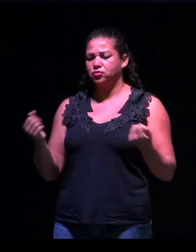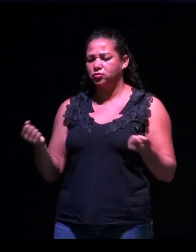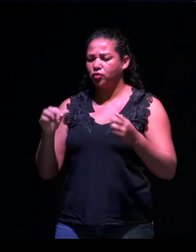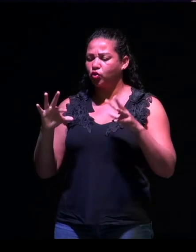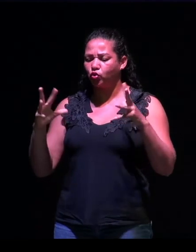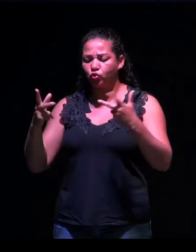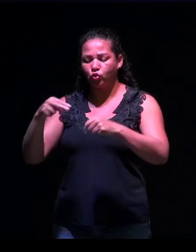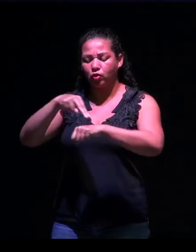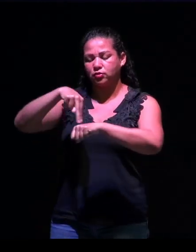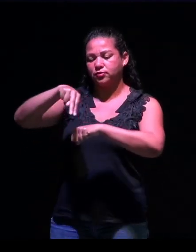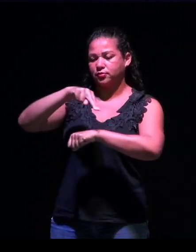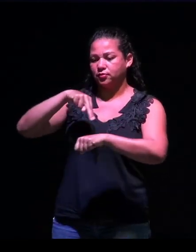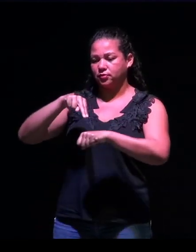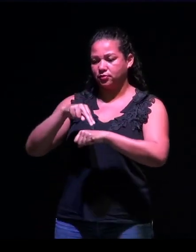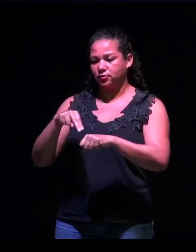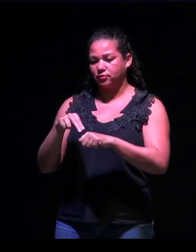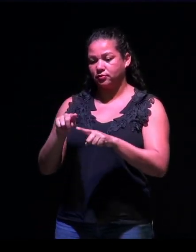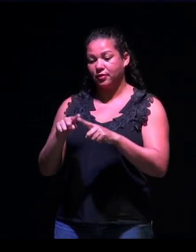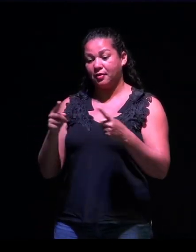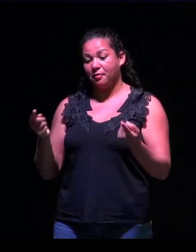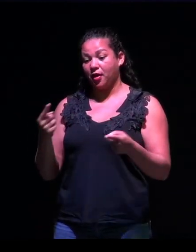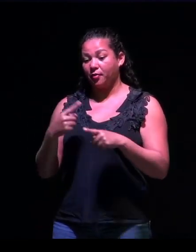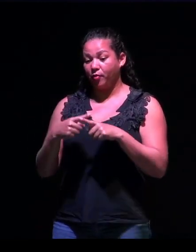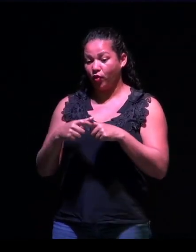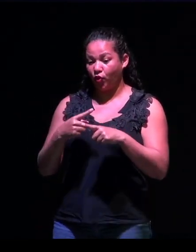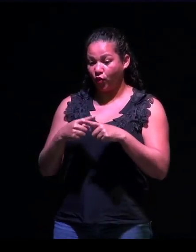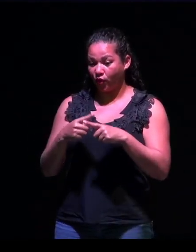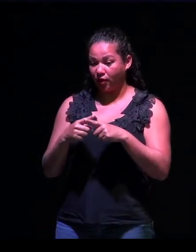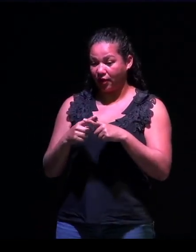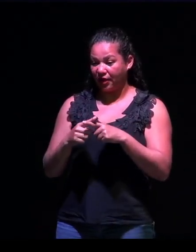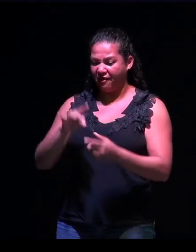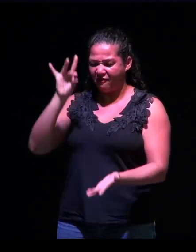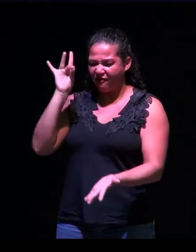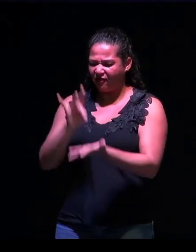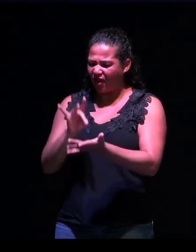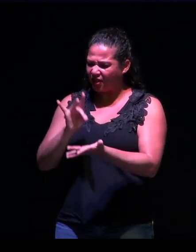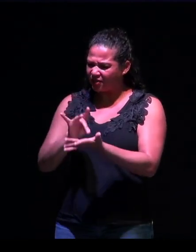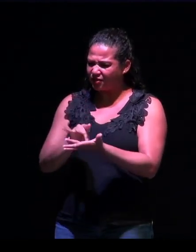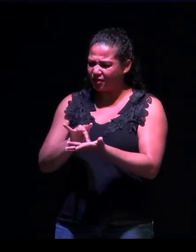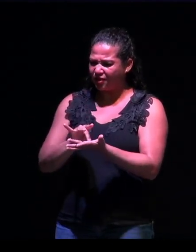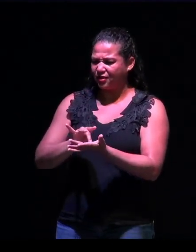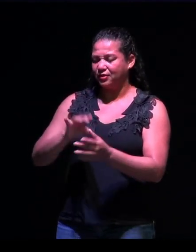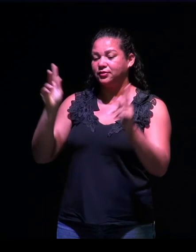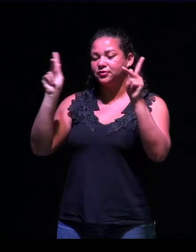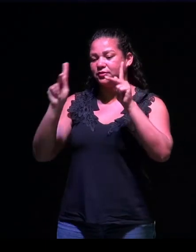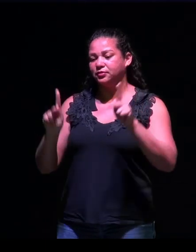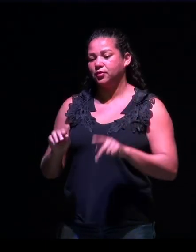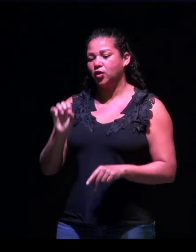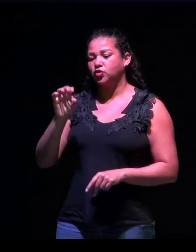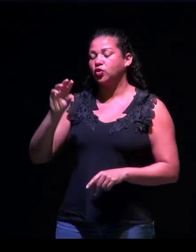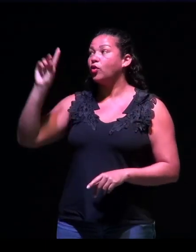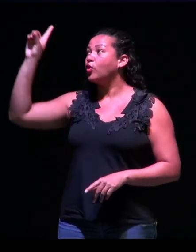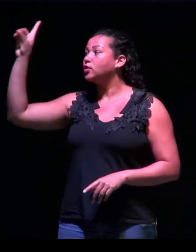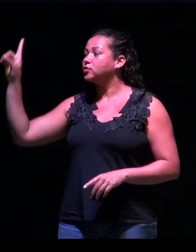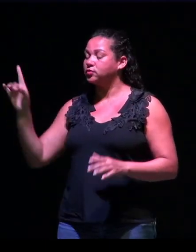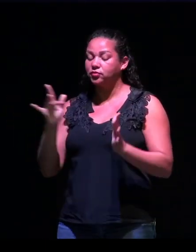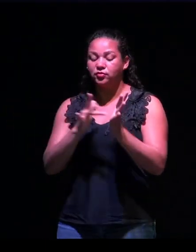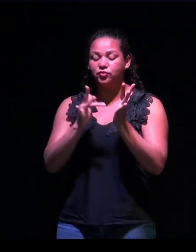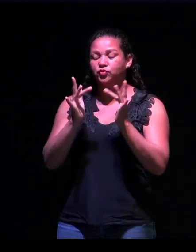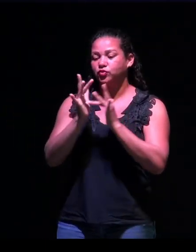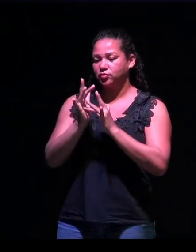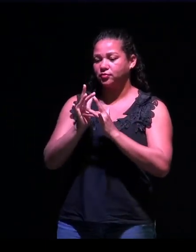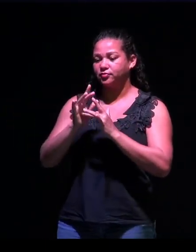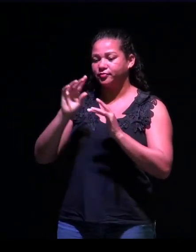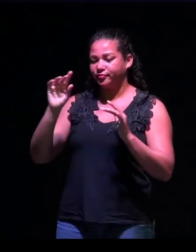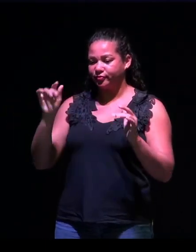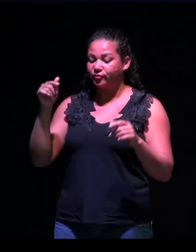certo, porque a verdadeira paz é só quando o Filho do Homem vier. Mas o anticristo vai conseguir uma paz que todo mundo vai dizer, ele conseguiu. Por isso que